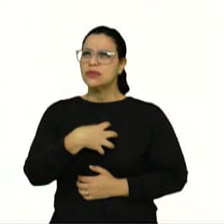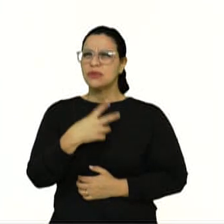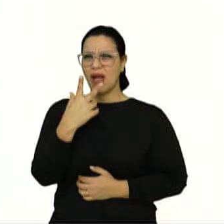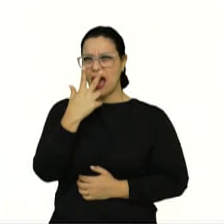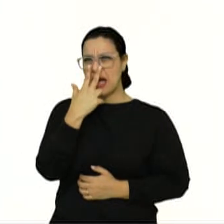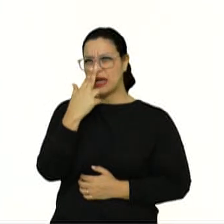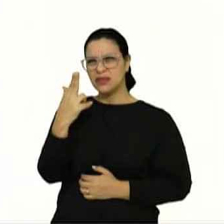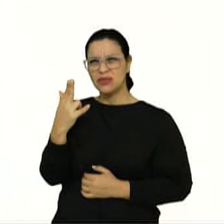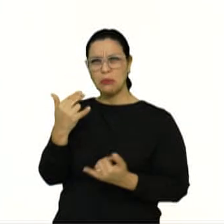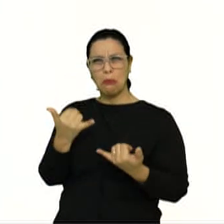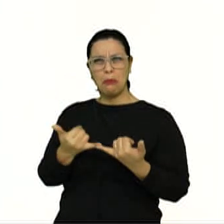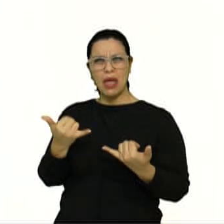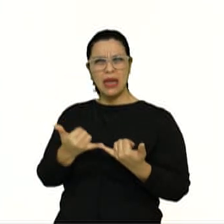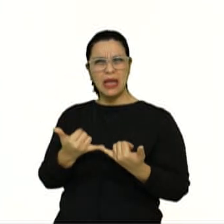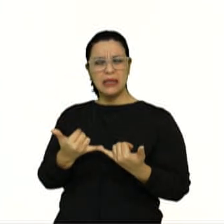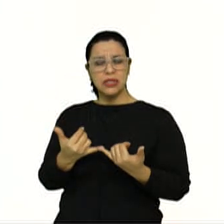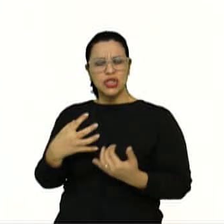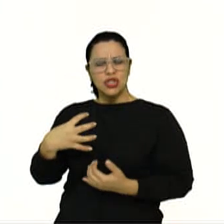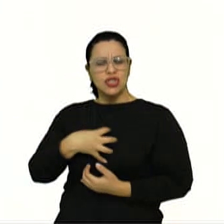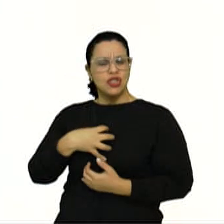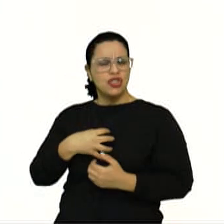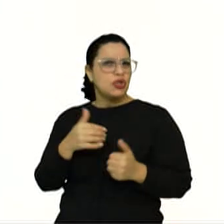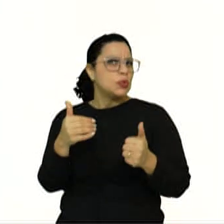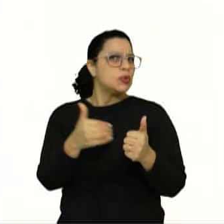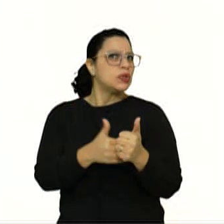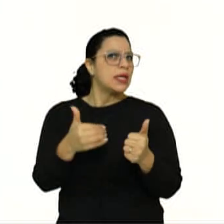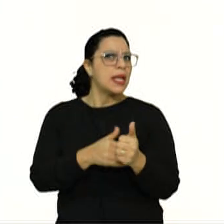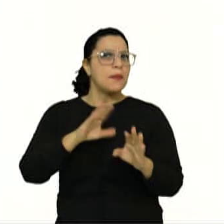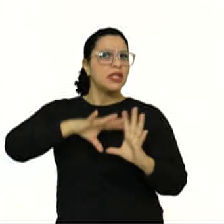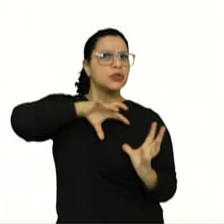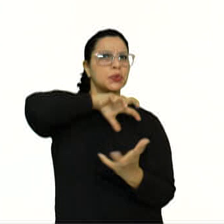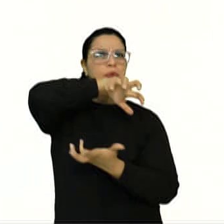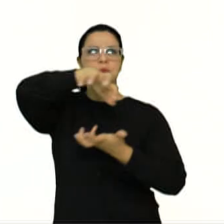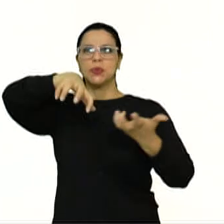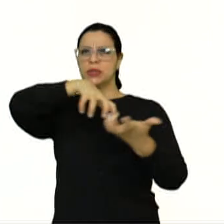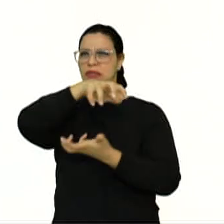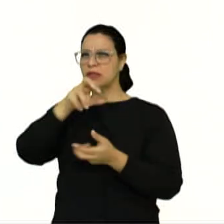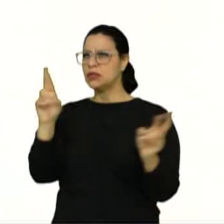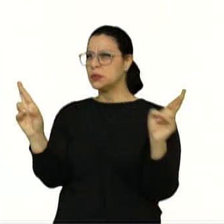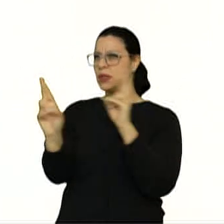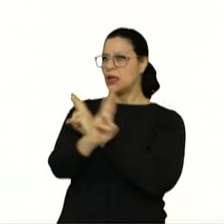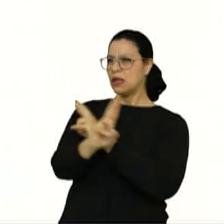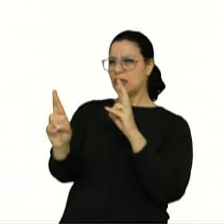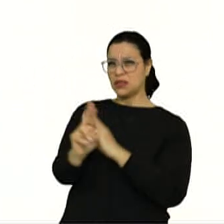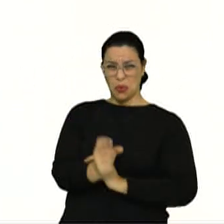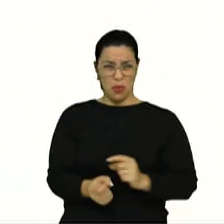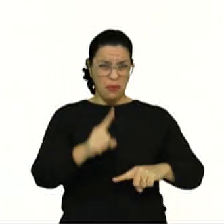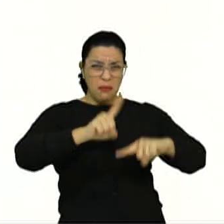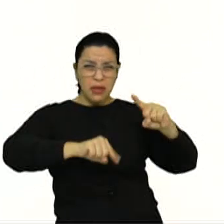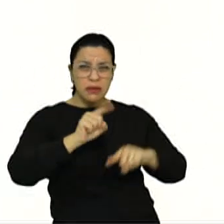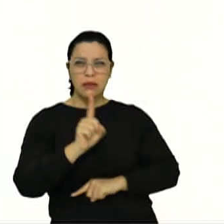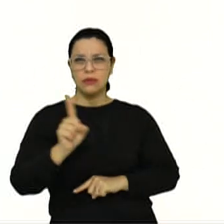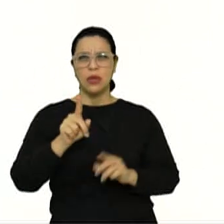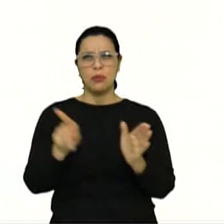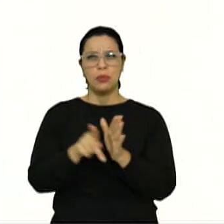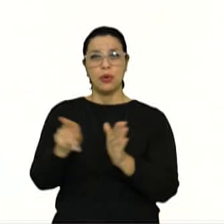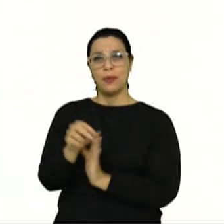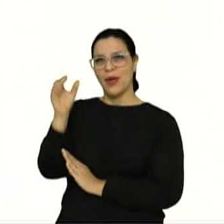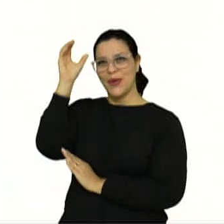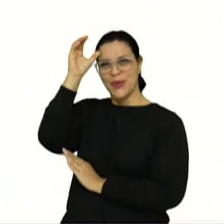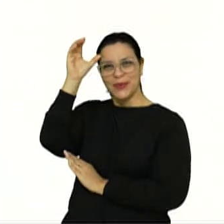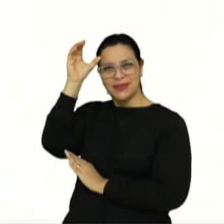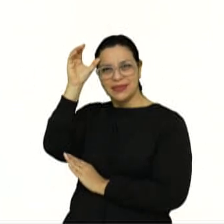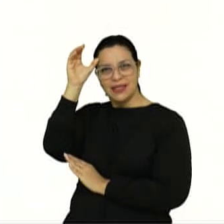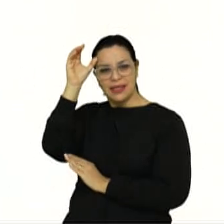acho, é a entidade mais misteriosa do universo. Relação, não coisa, entre a